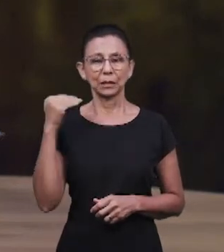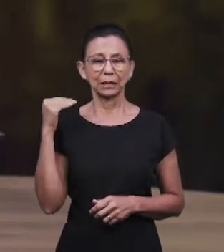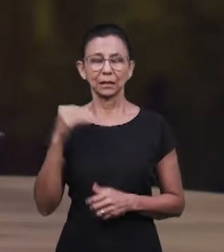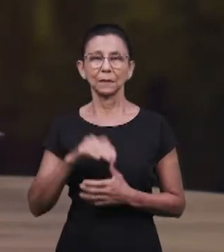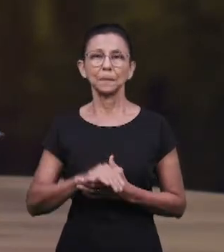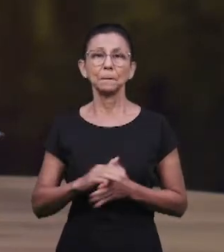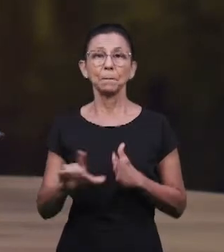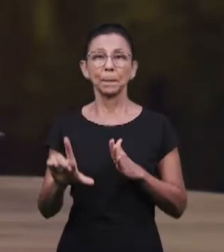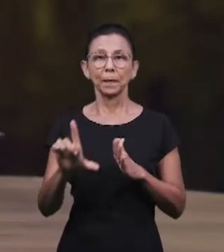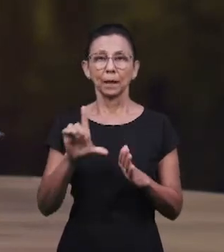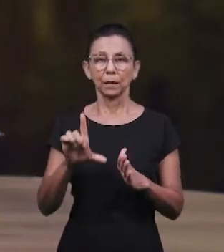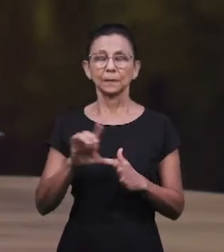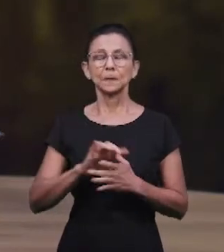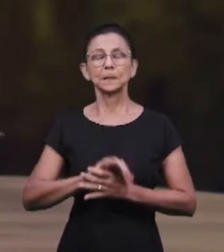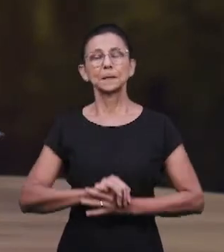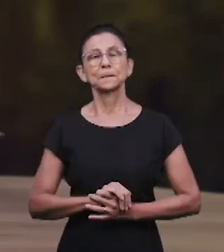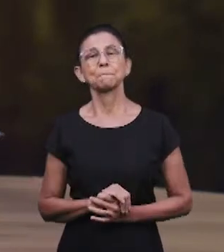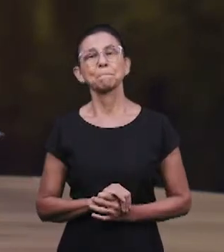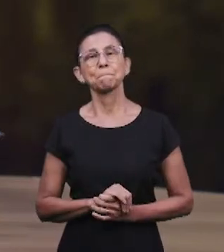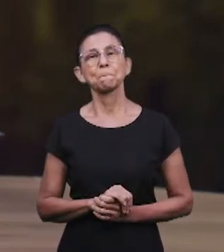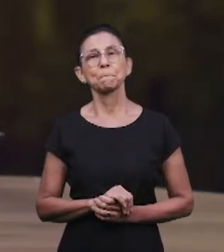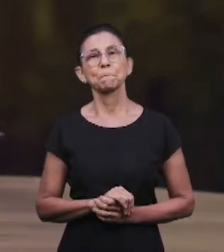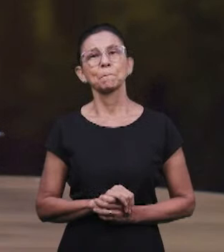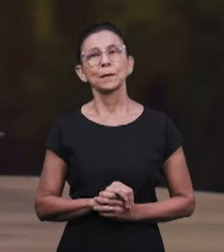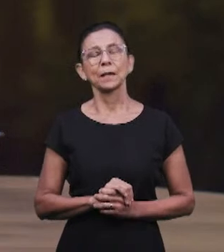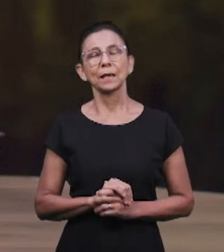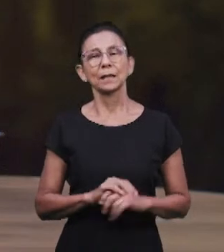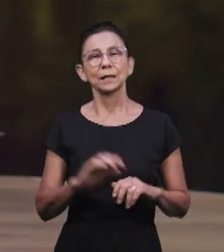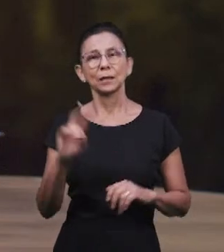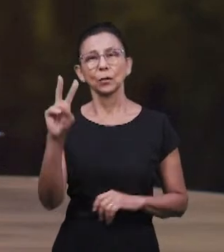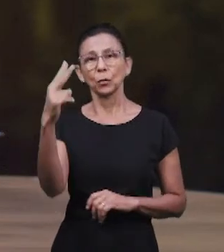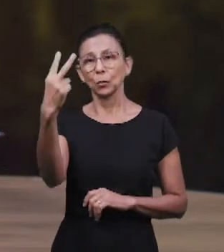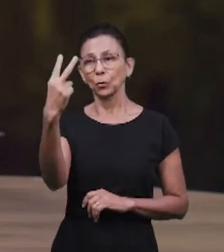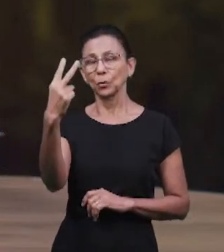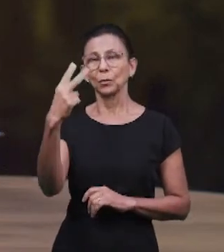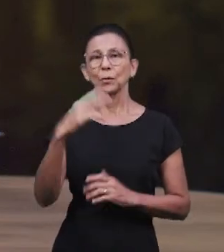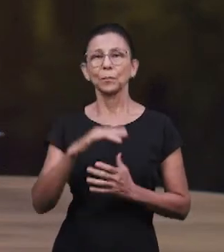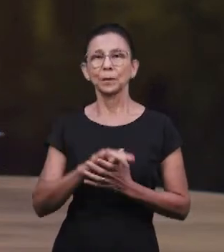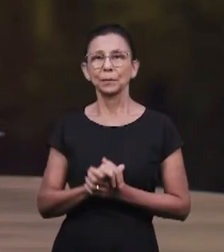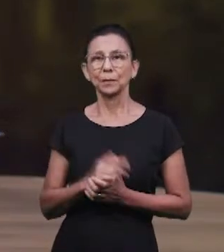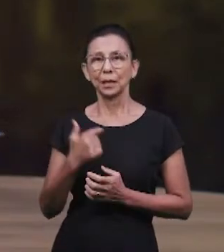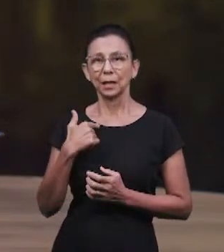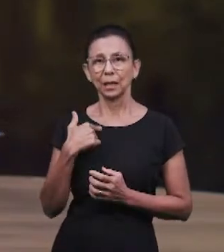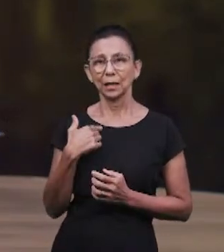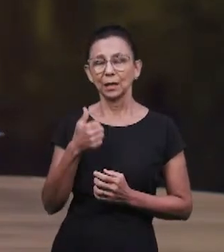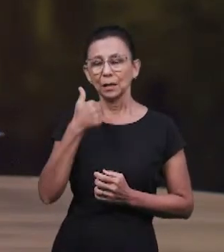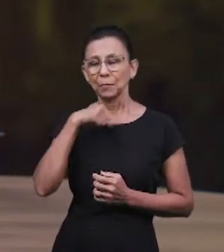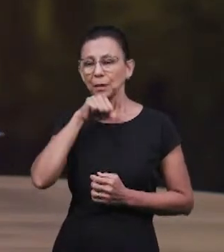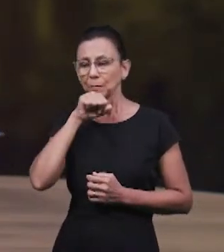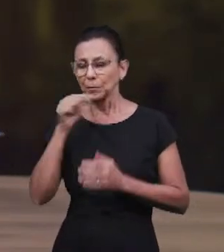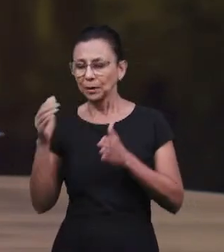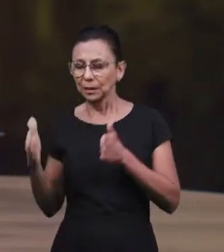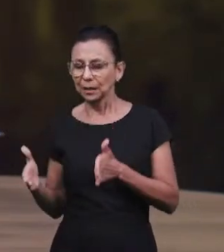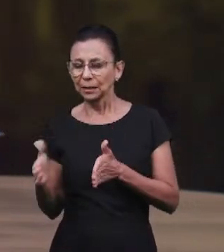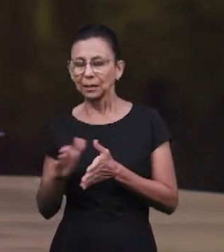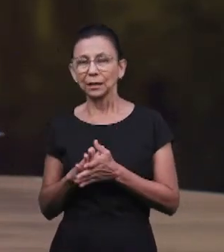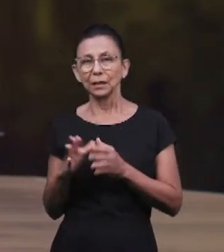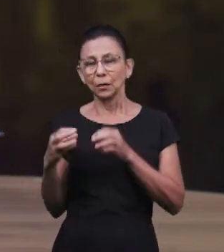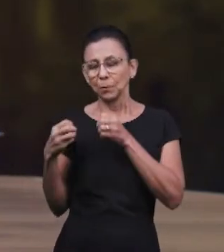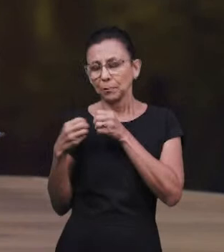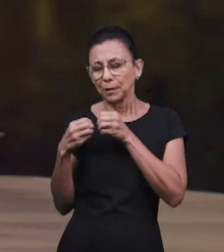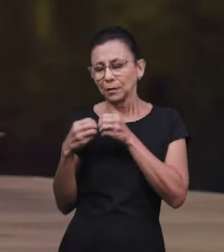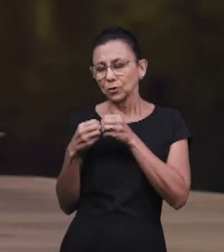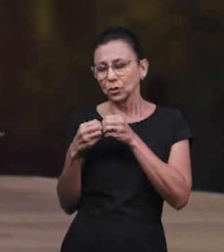mãe partiu, antes de partir, ela olhou para mim, que estava bem do ladinho dela,